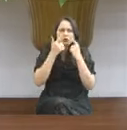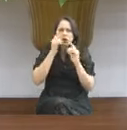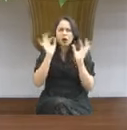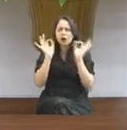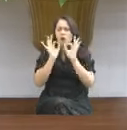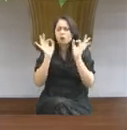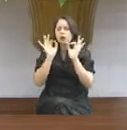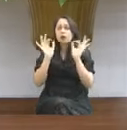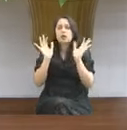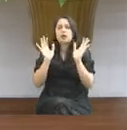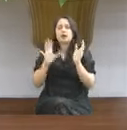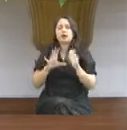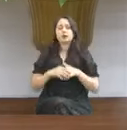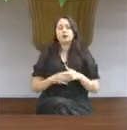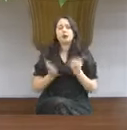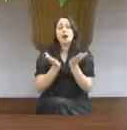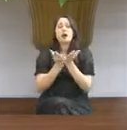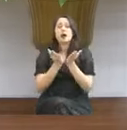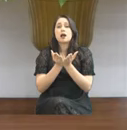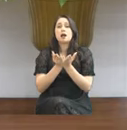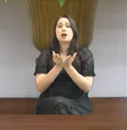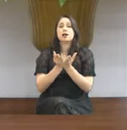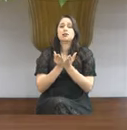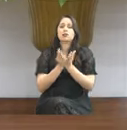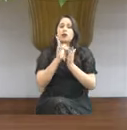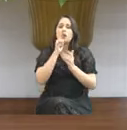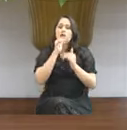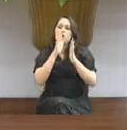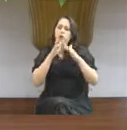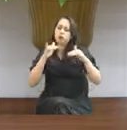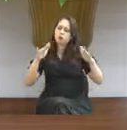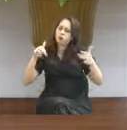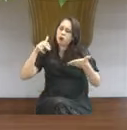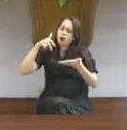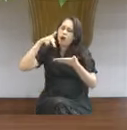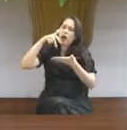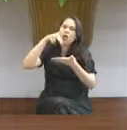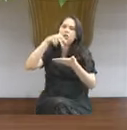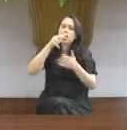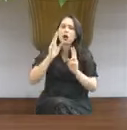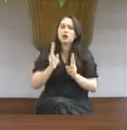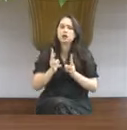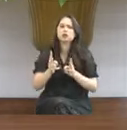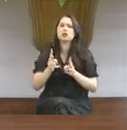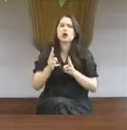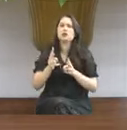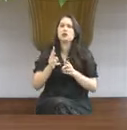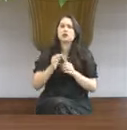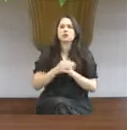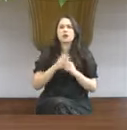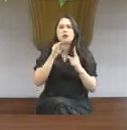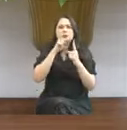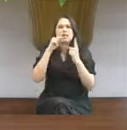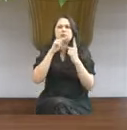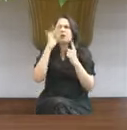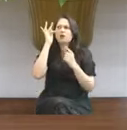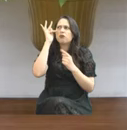crente anda sempre sobre o mar, esta utopia não é